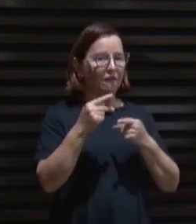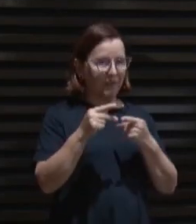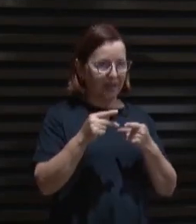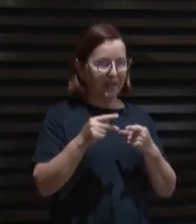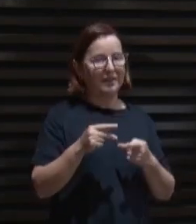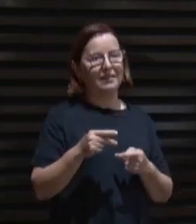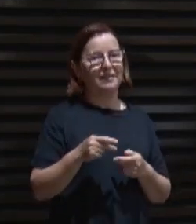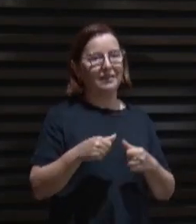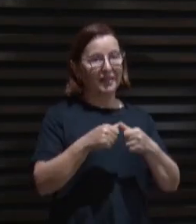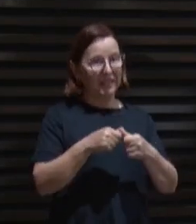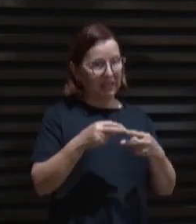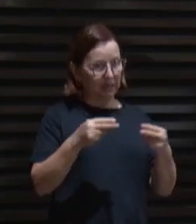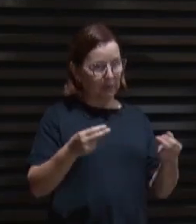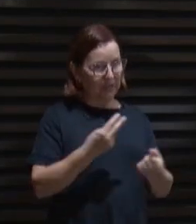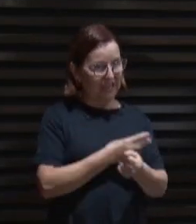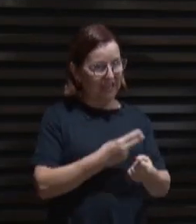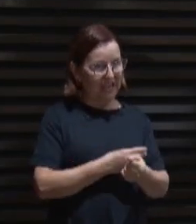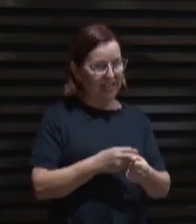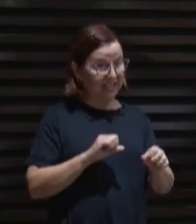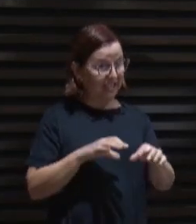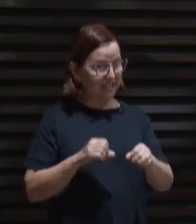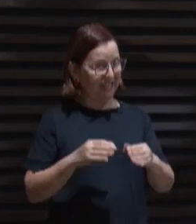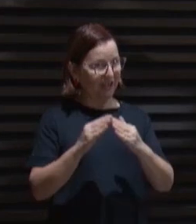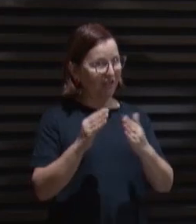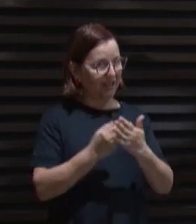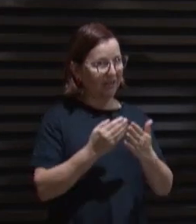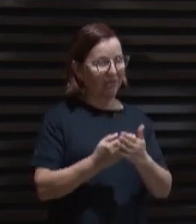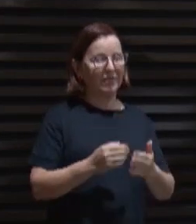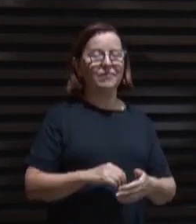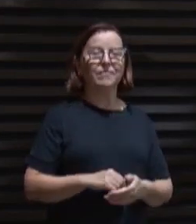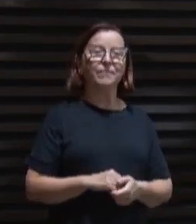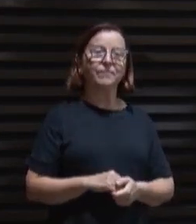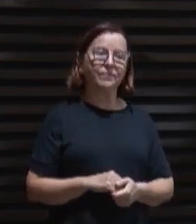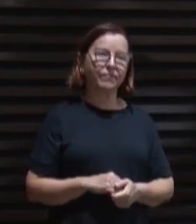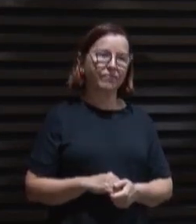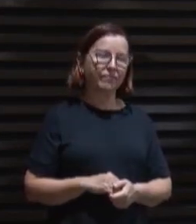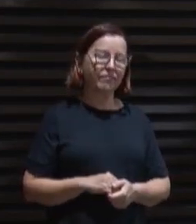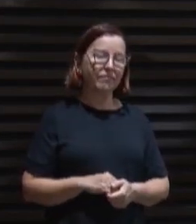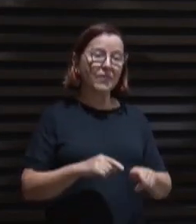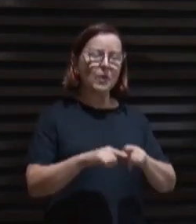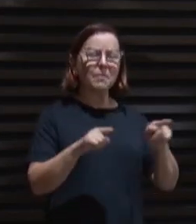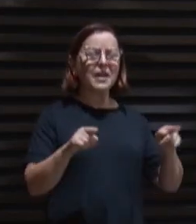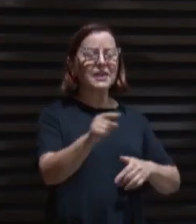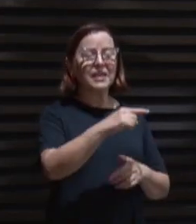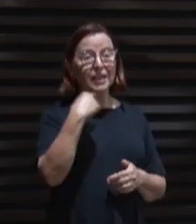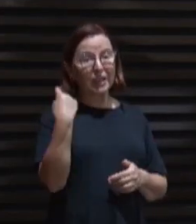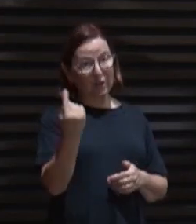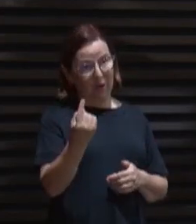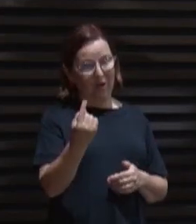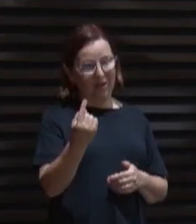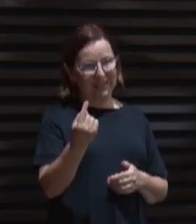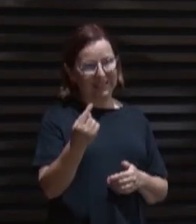número e caso. Agora, onde nós estamos colocando o